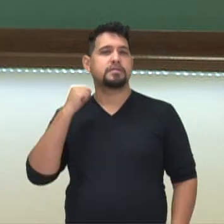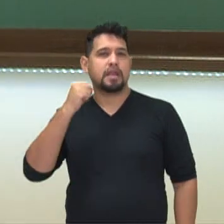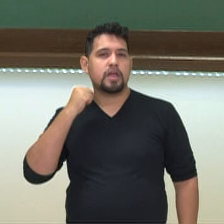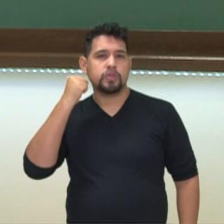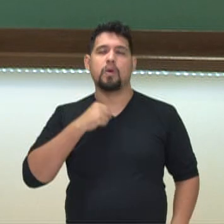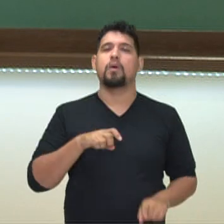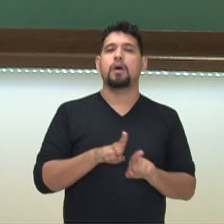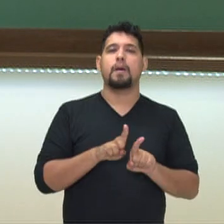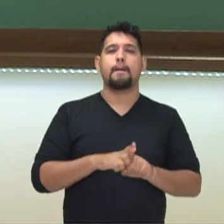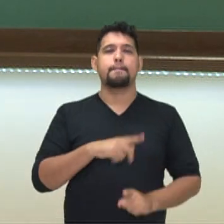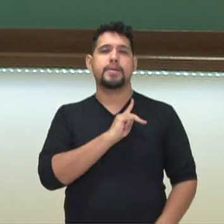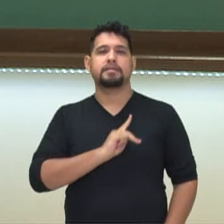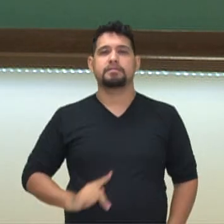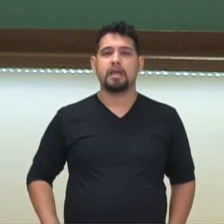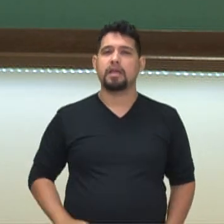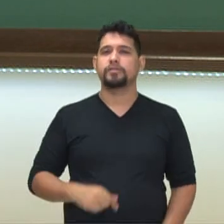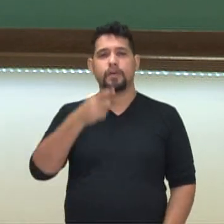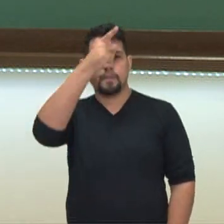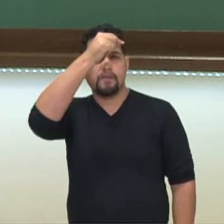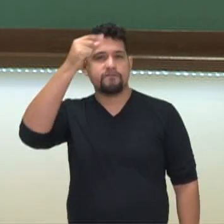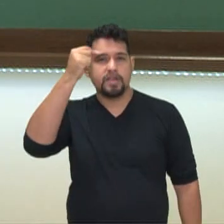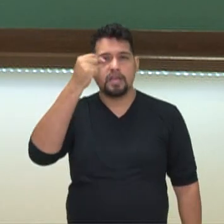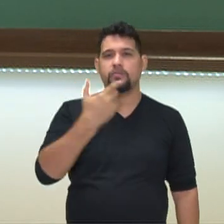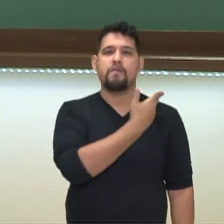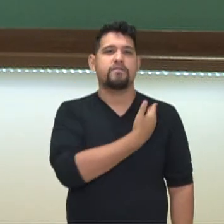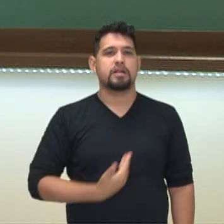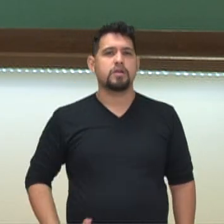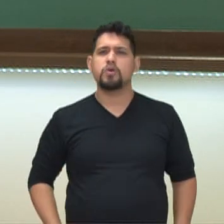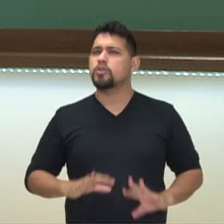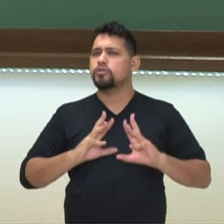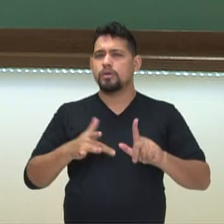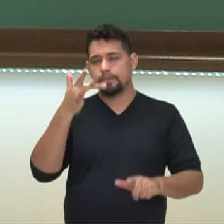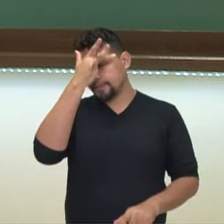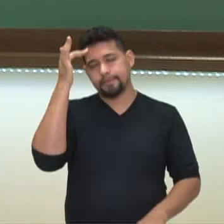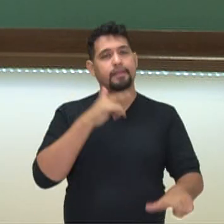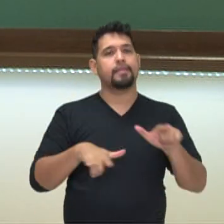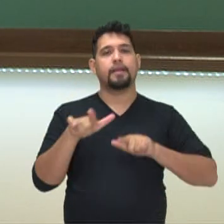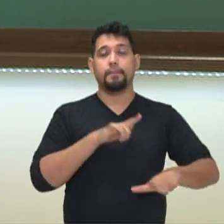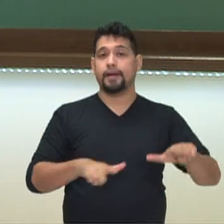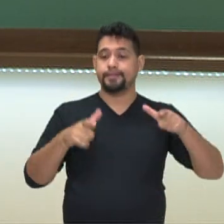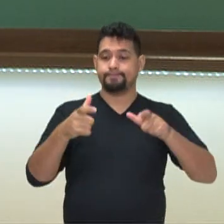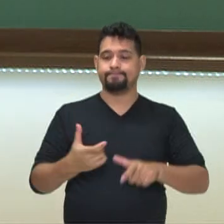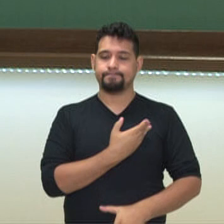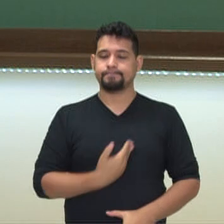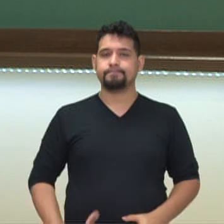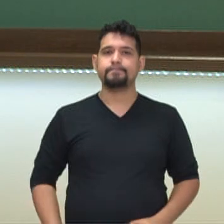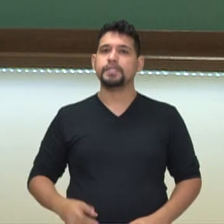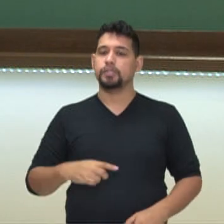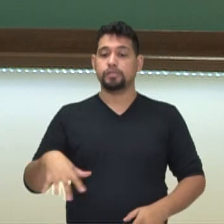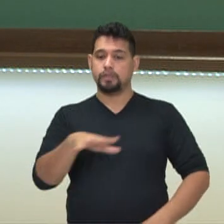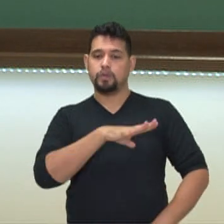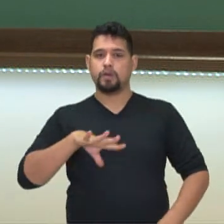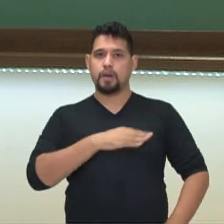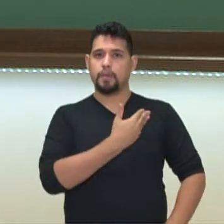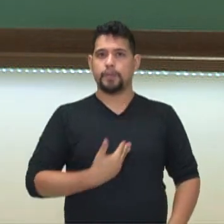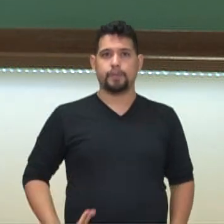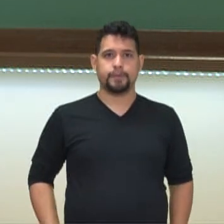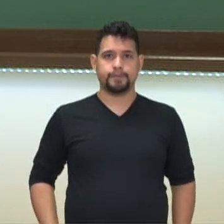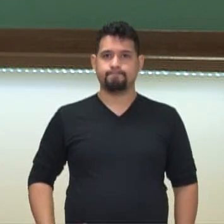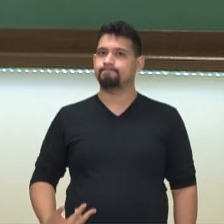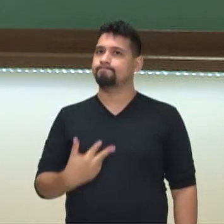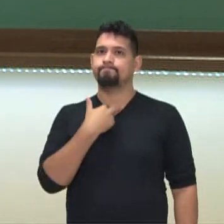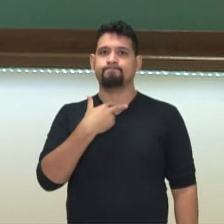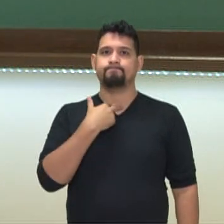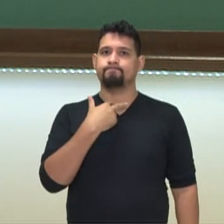presidente, prefeitos, governadores, todos, servidores públicos inclusive, quando estamos no espaço público, não